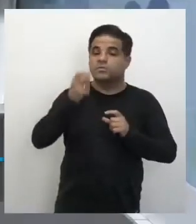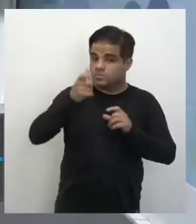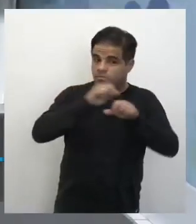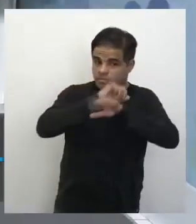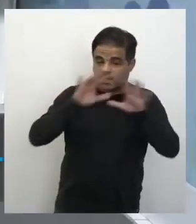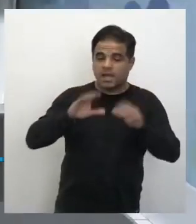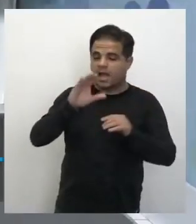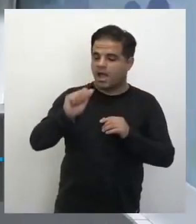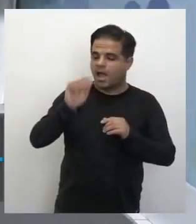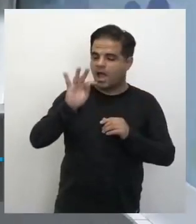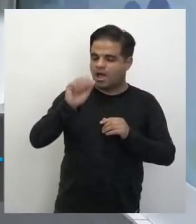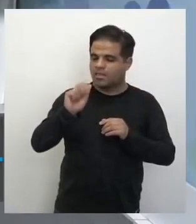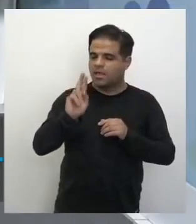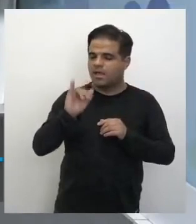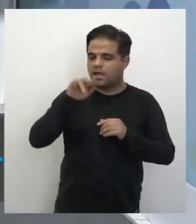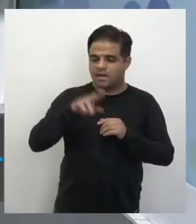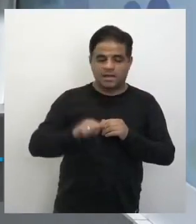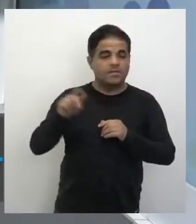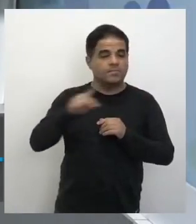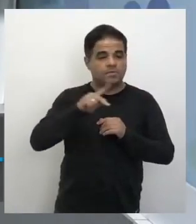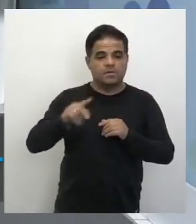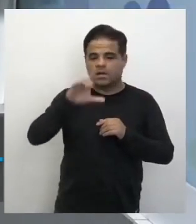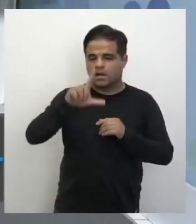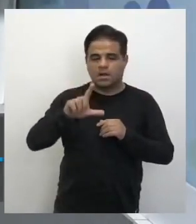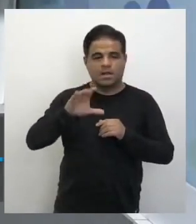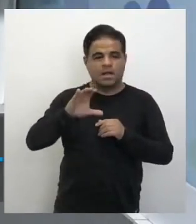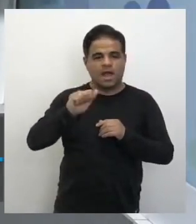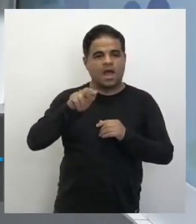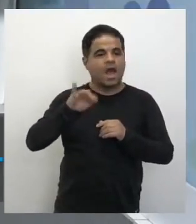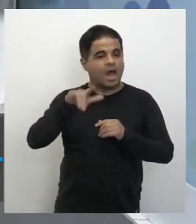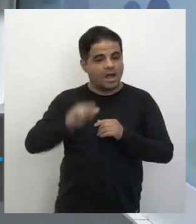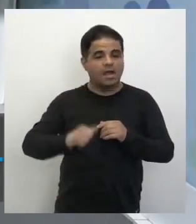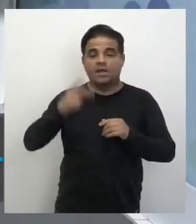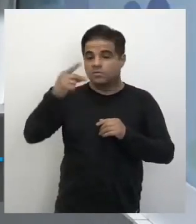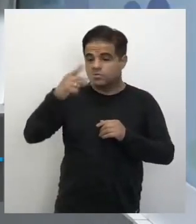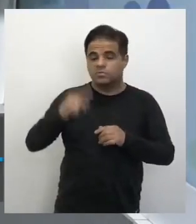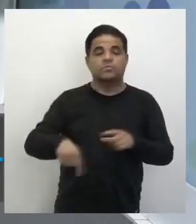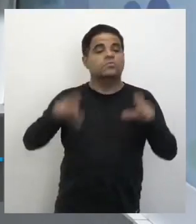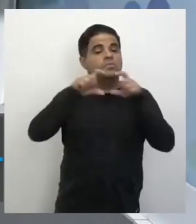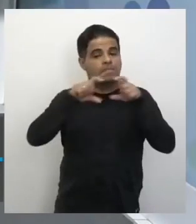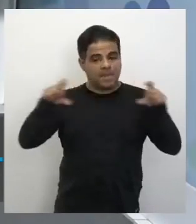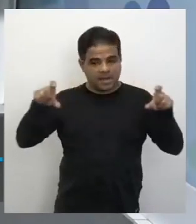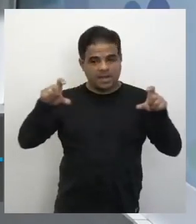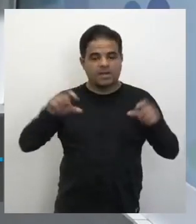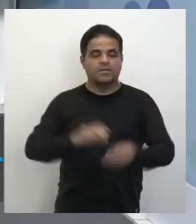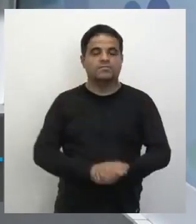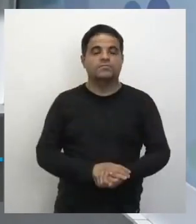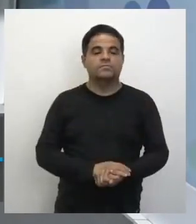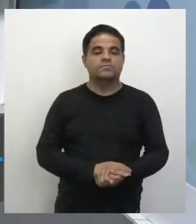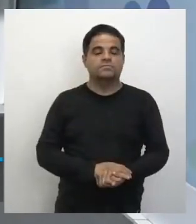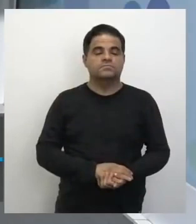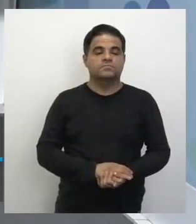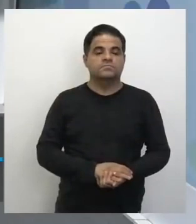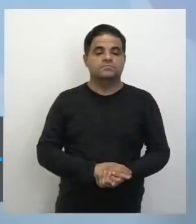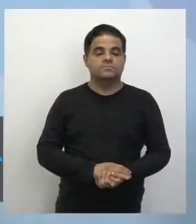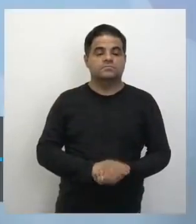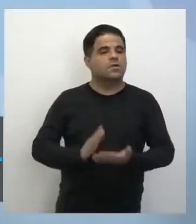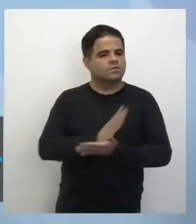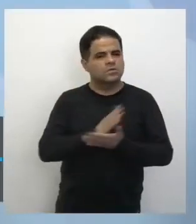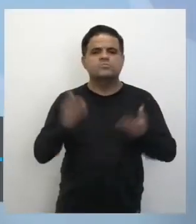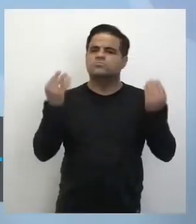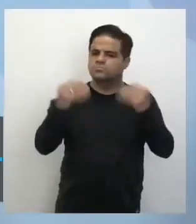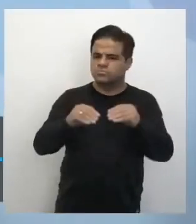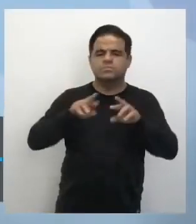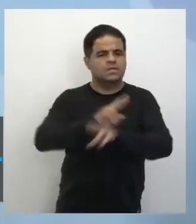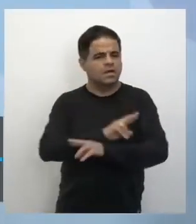Aí a Catarina, a aluna da professora Carla, coloca no segundo parágrafo. Uhum. Aí coloca assim, alguns estão colocando